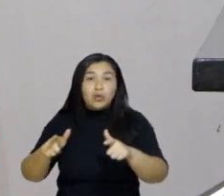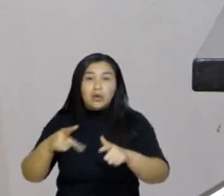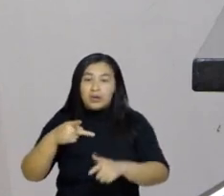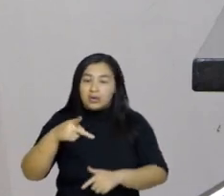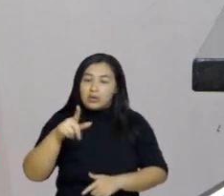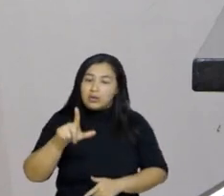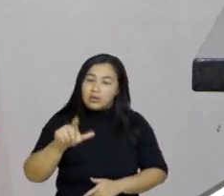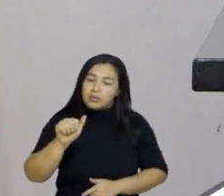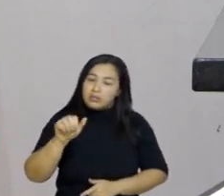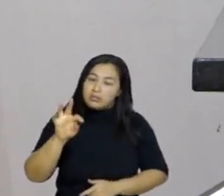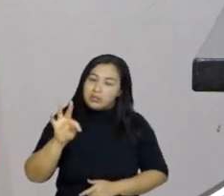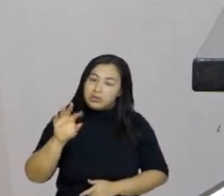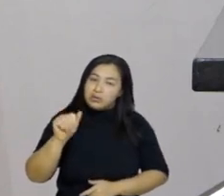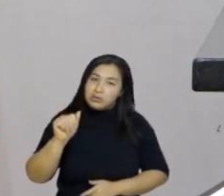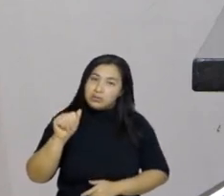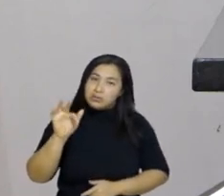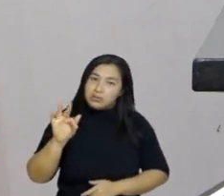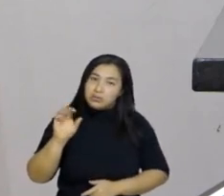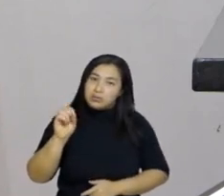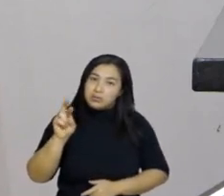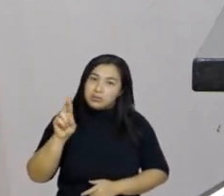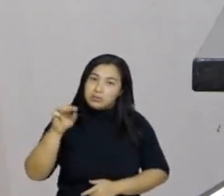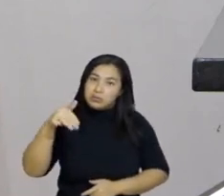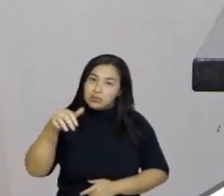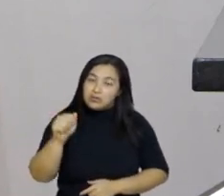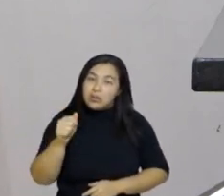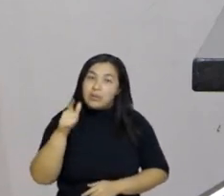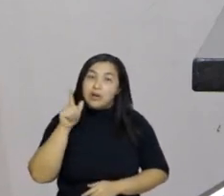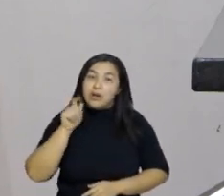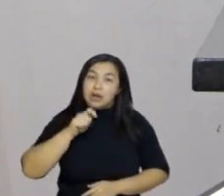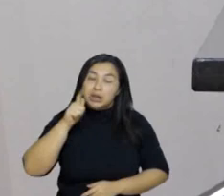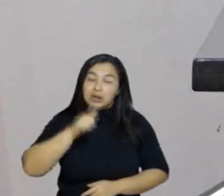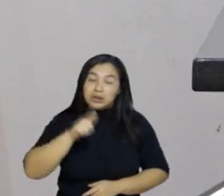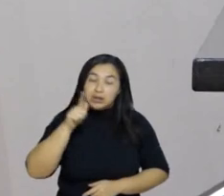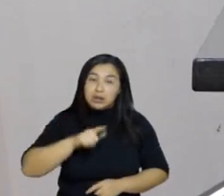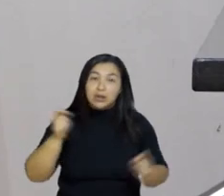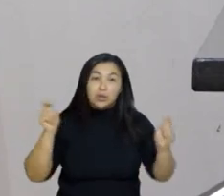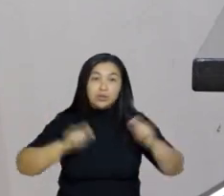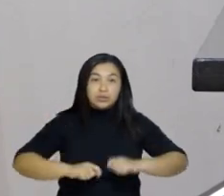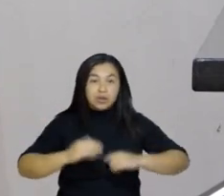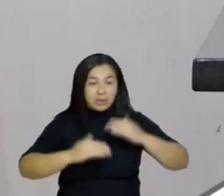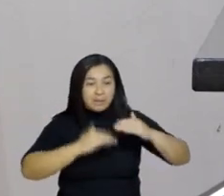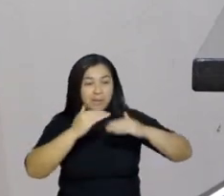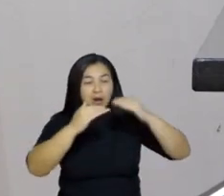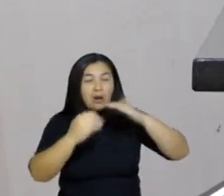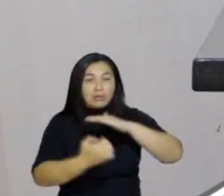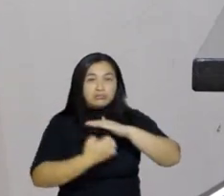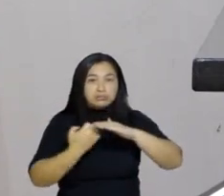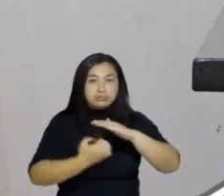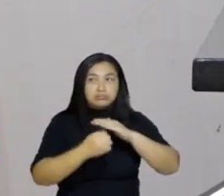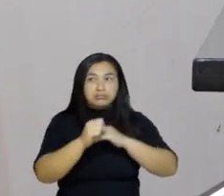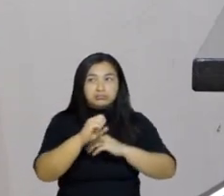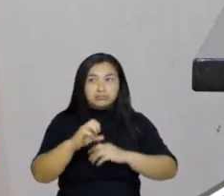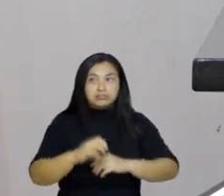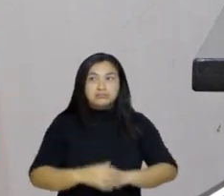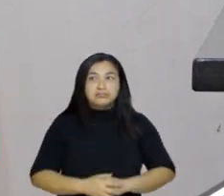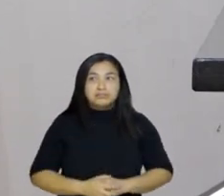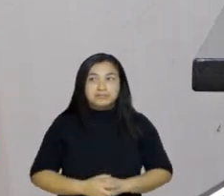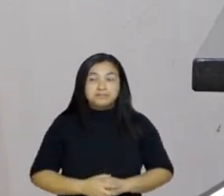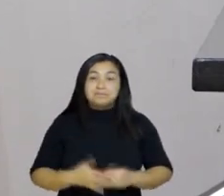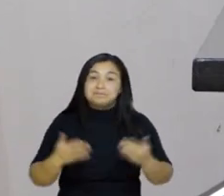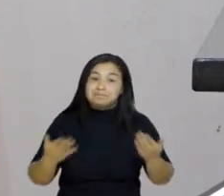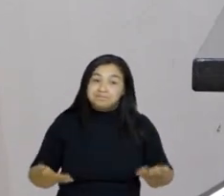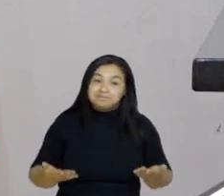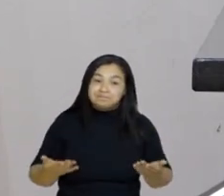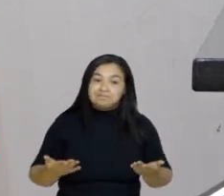muito desenvolvimento, emprego e muita prosperidade para Itajaí e para Santa Catarina. Então, deputado,